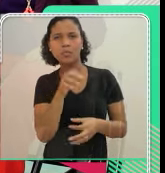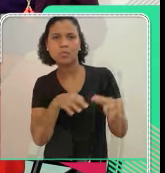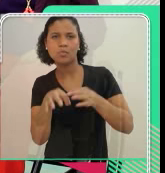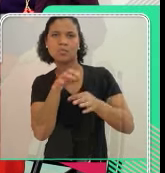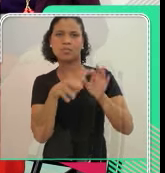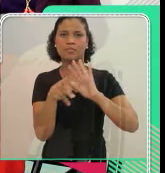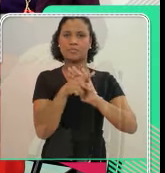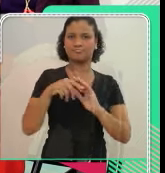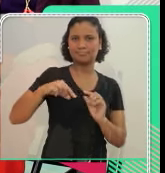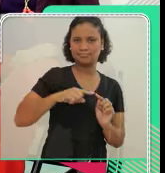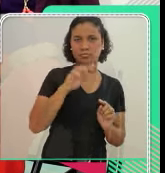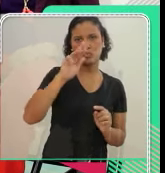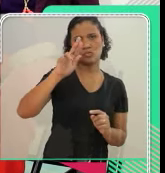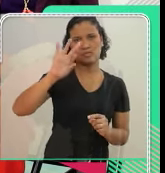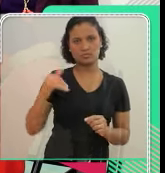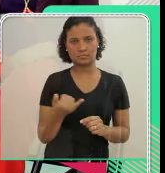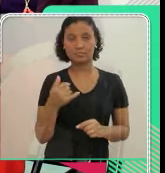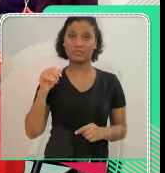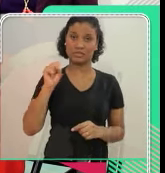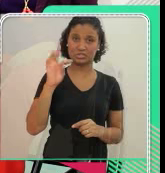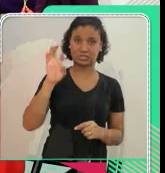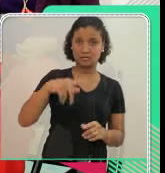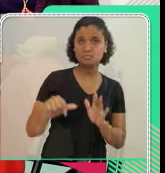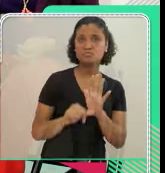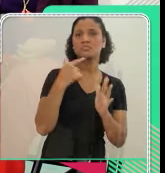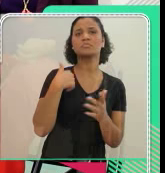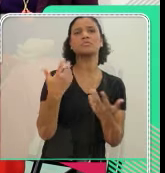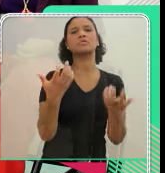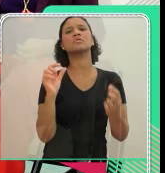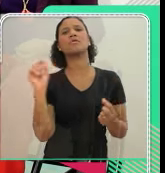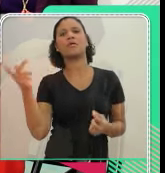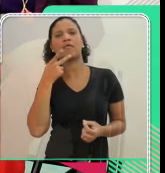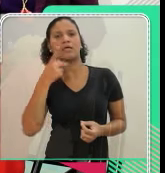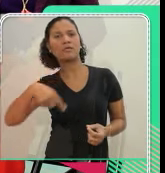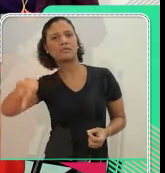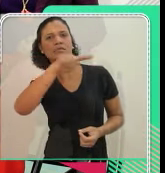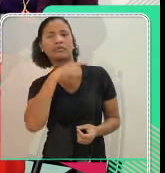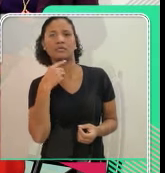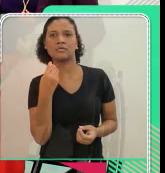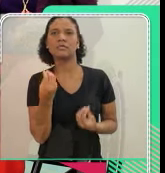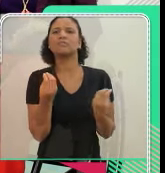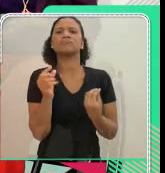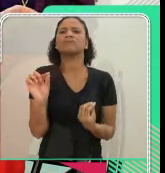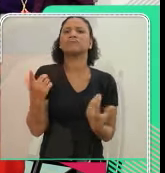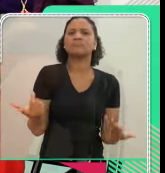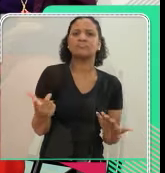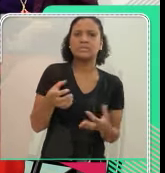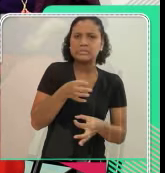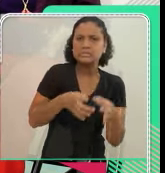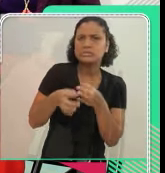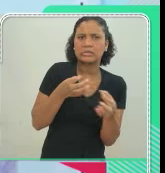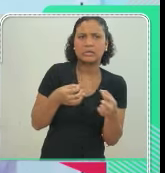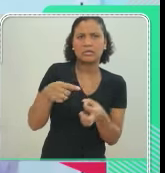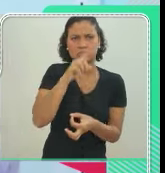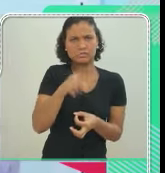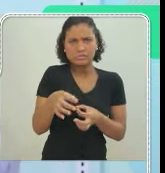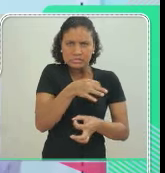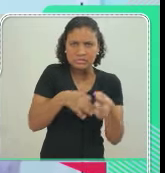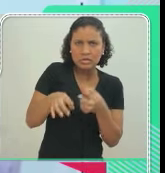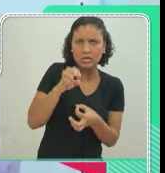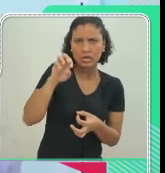UFRJ. Stevens, primeiro eu queria que você explicasse para a gente o que são células-tronco e o que são células-tronco embrionárias. Qual é a diferença? Nosso